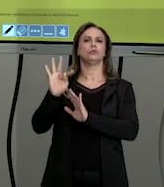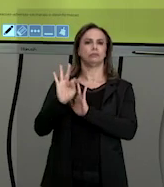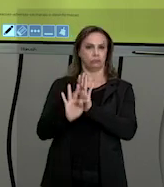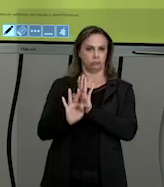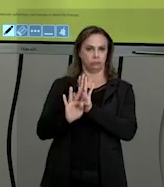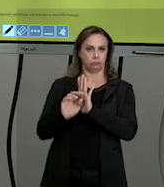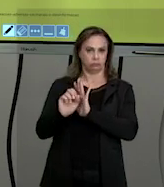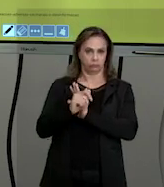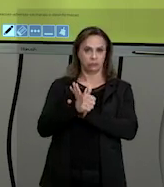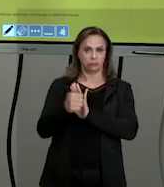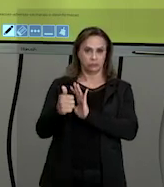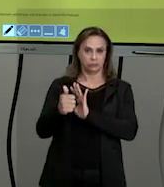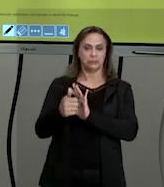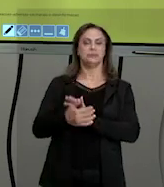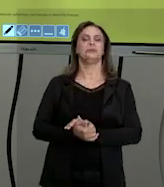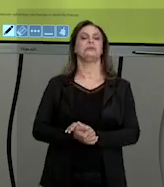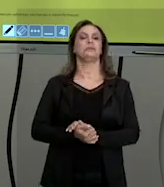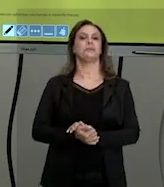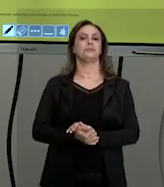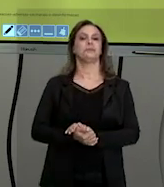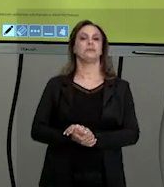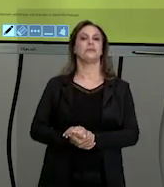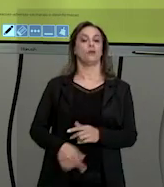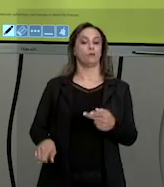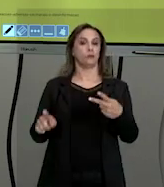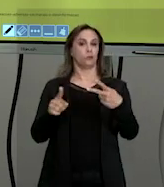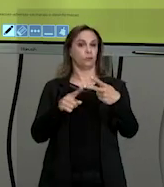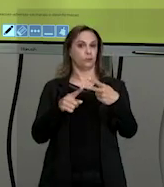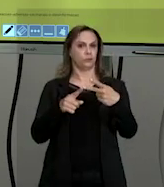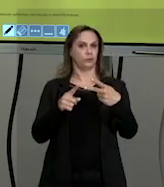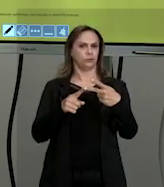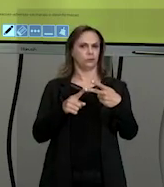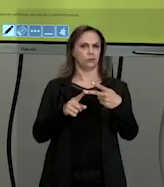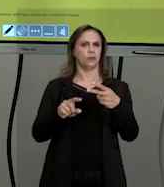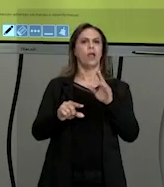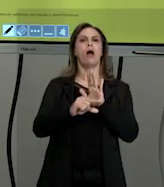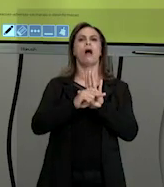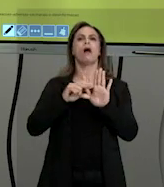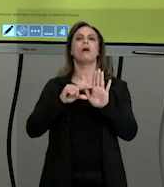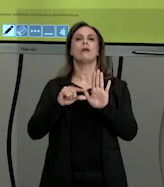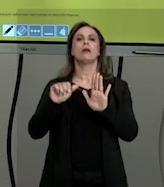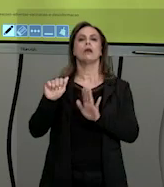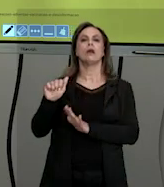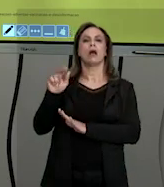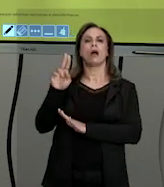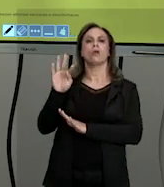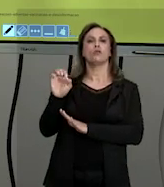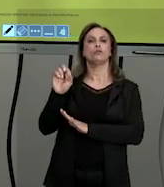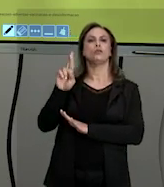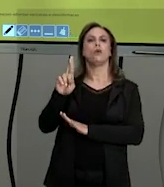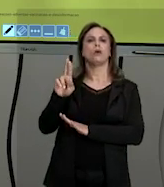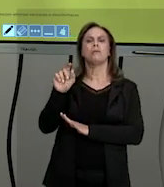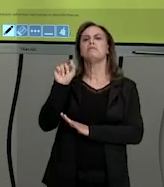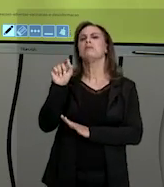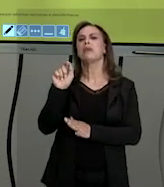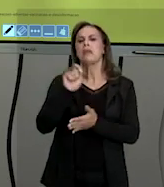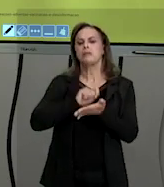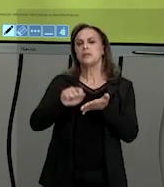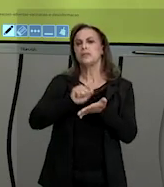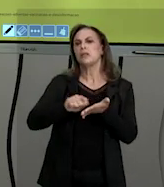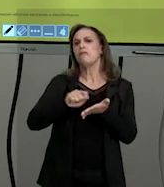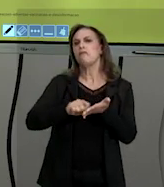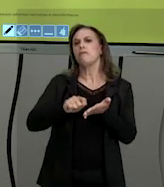Bom, segundo lugar, eu vou direto para os autores. Quem escreveu esse texto, né? Então, nós temos